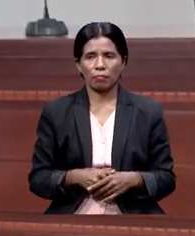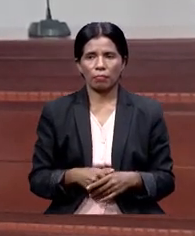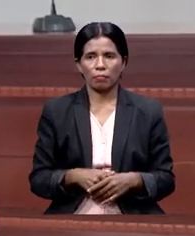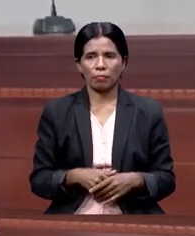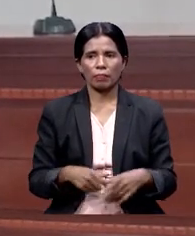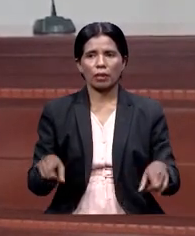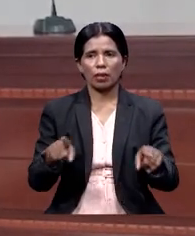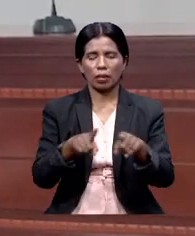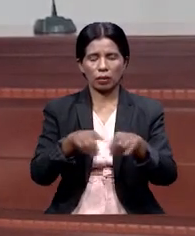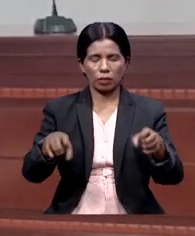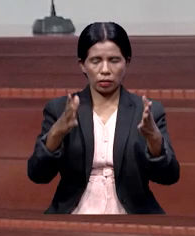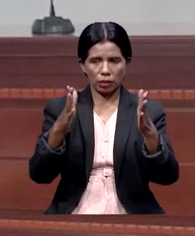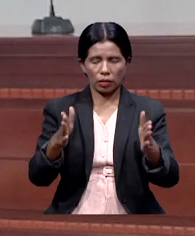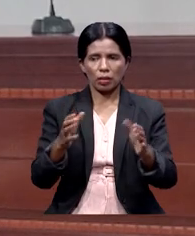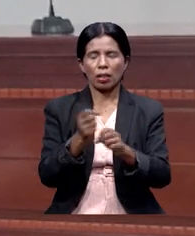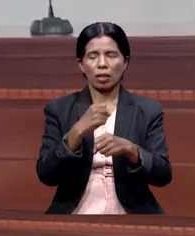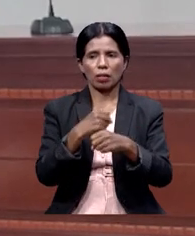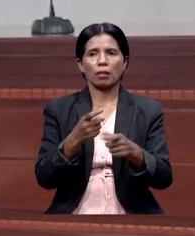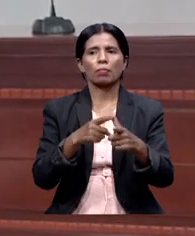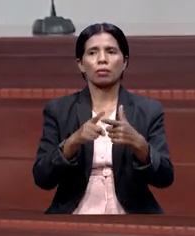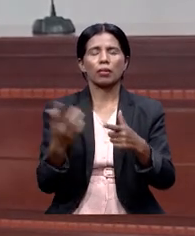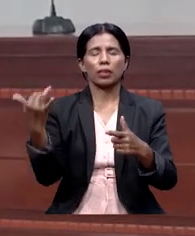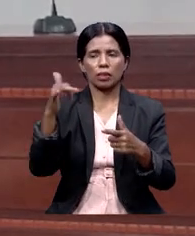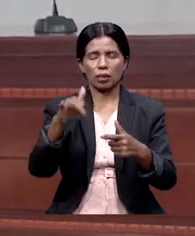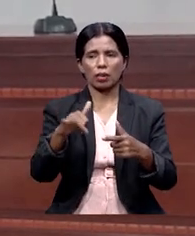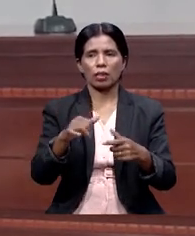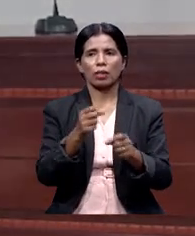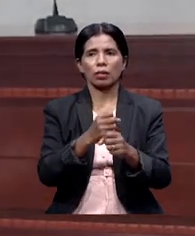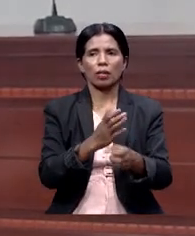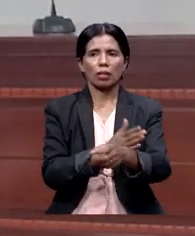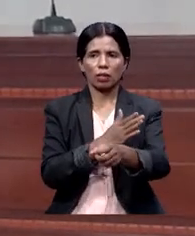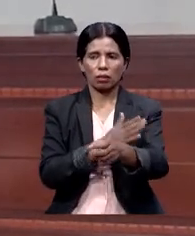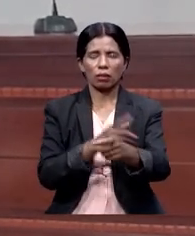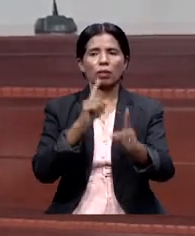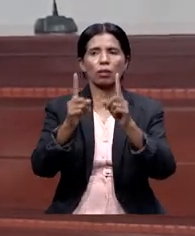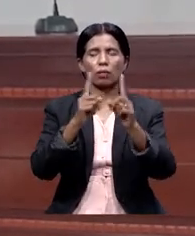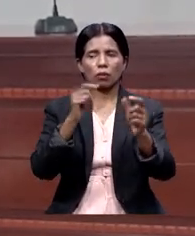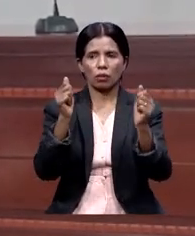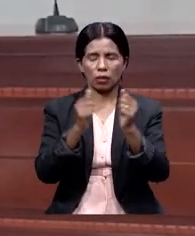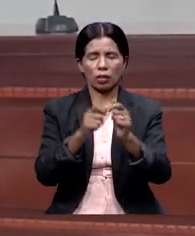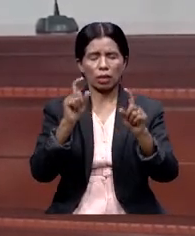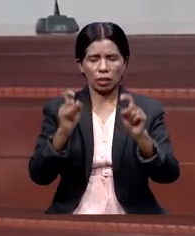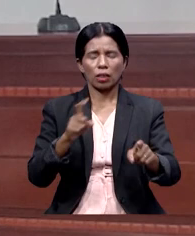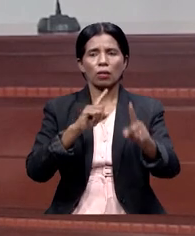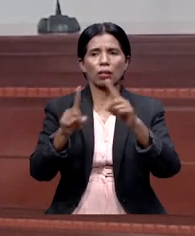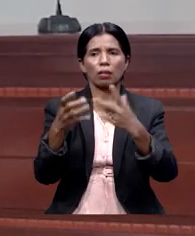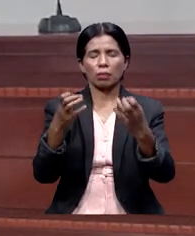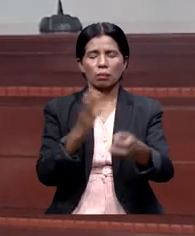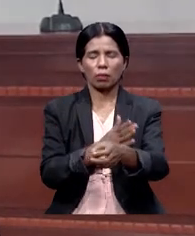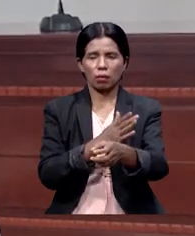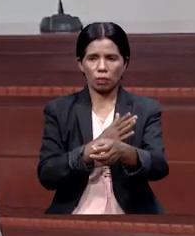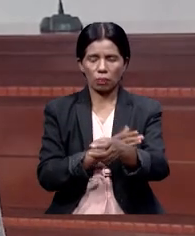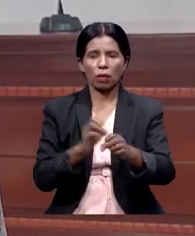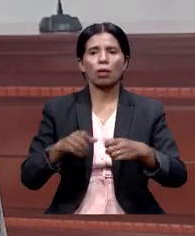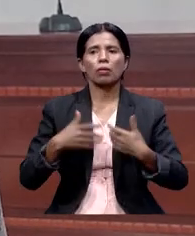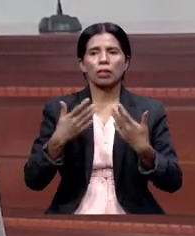ane sa profesional Saudi sira halo mebe sirine parte makatu halo promosa kualia tinggi kualia bara katu promove bat ida wanja